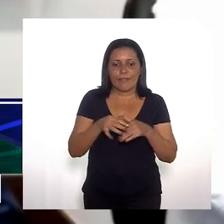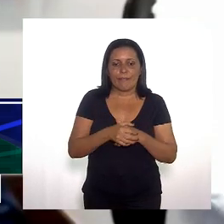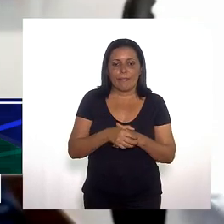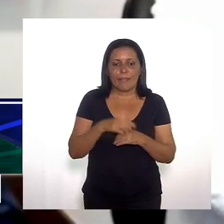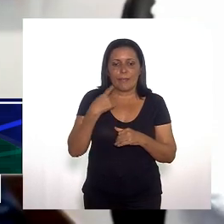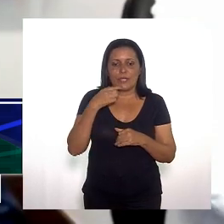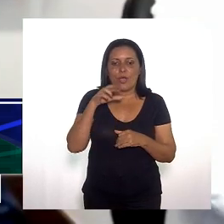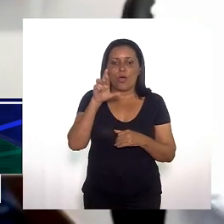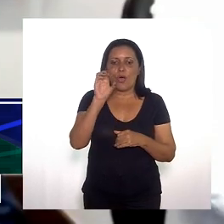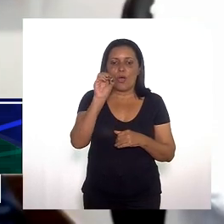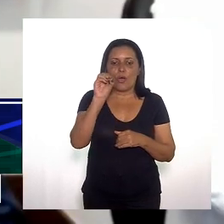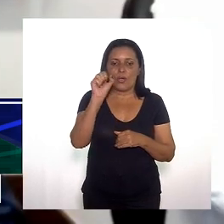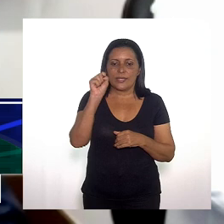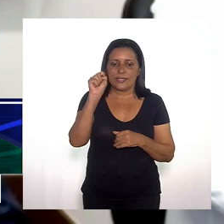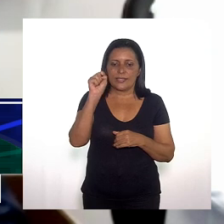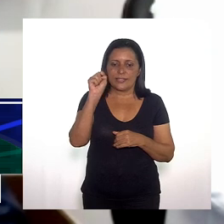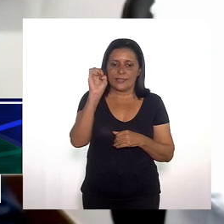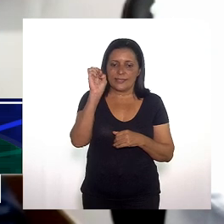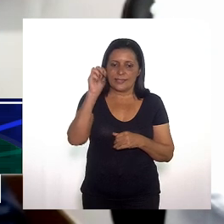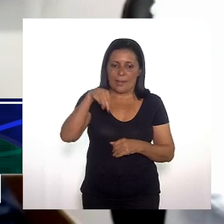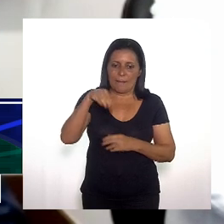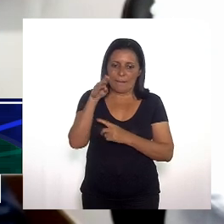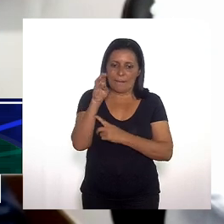Deputado Rosenberg Reis.